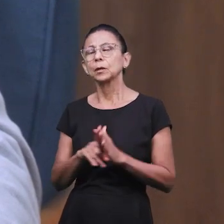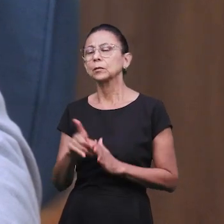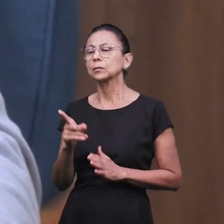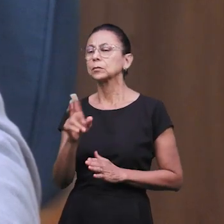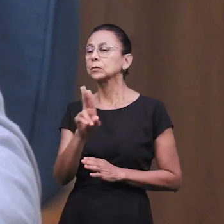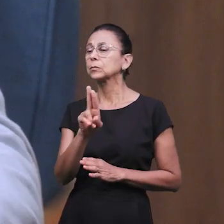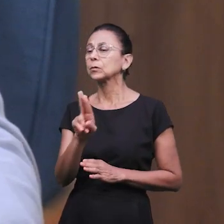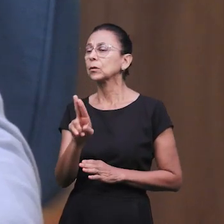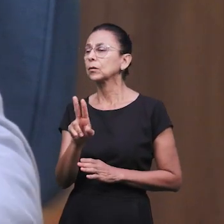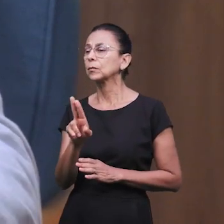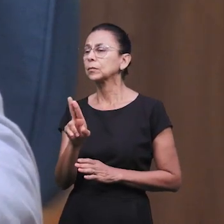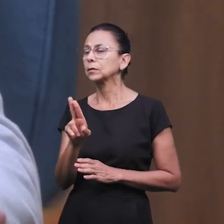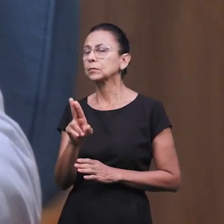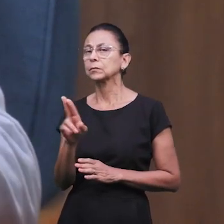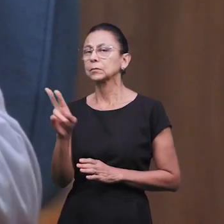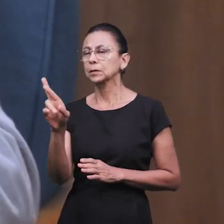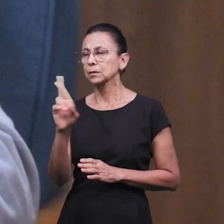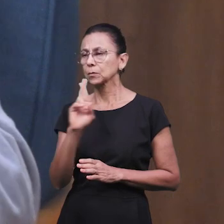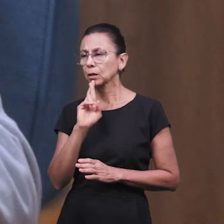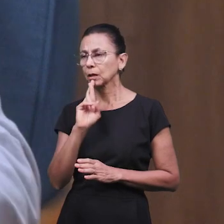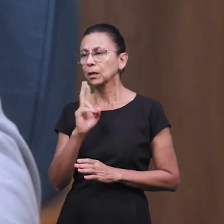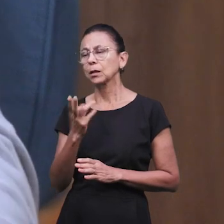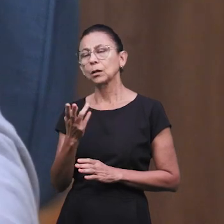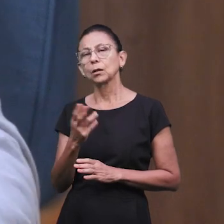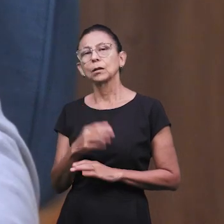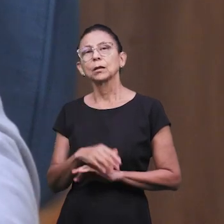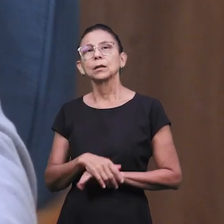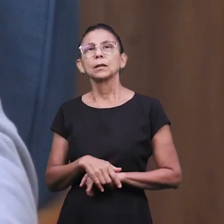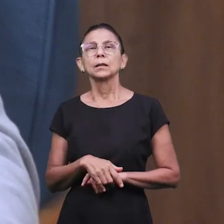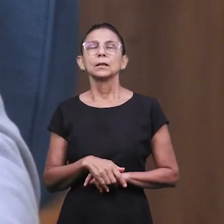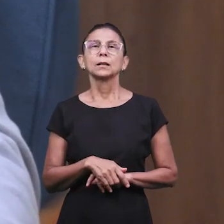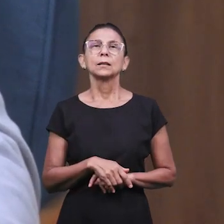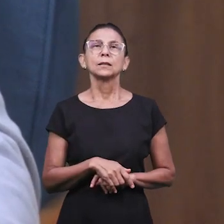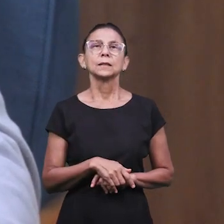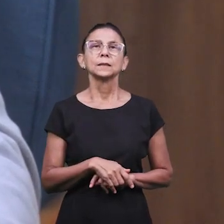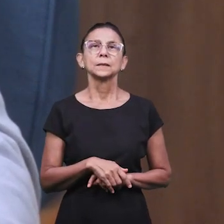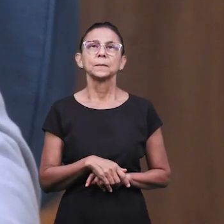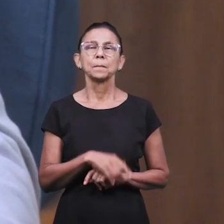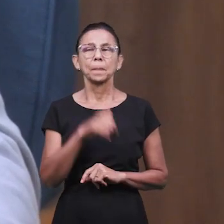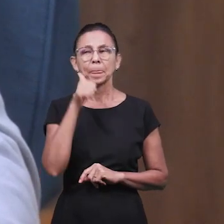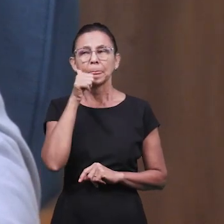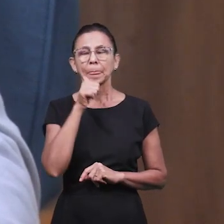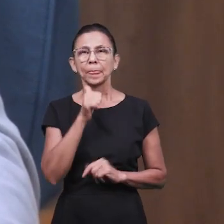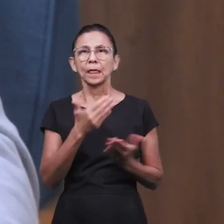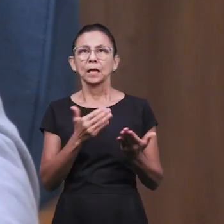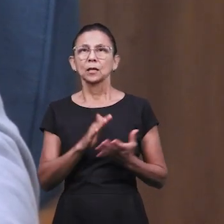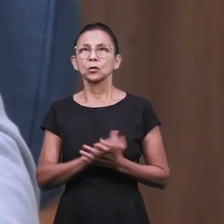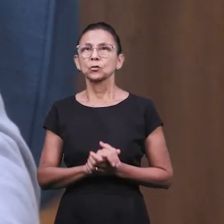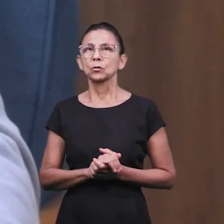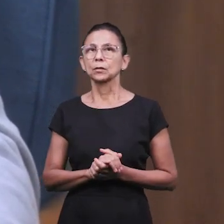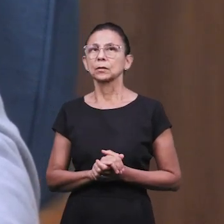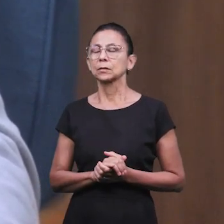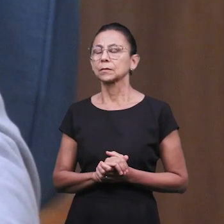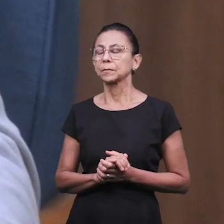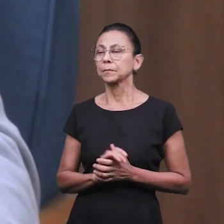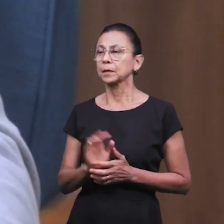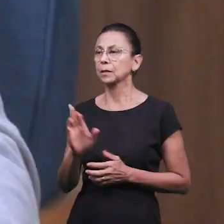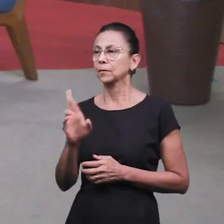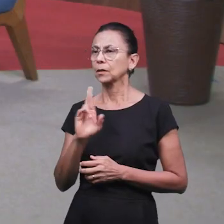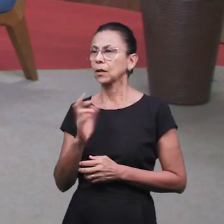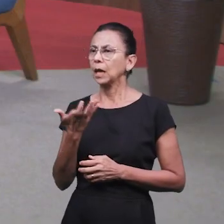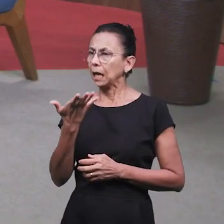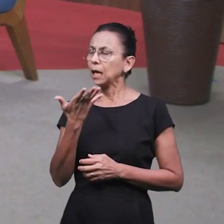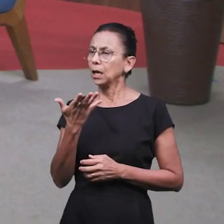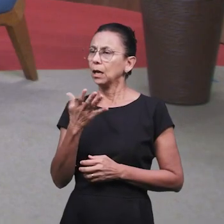e perguntei como é que é o seu nome. Ele falou, a jovem falou. Aí ela falou comigo assim: eu quero batizar.